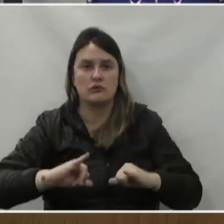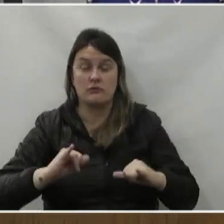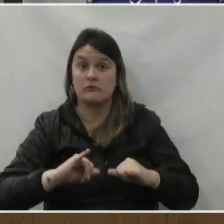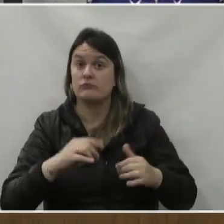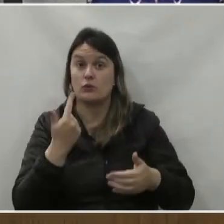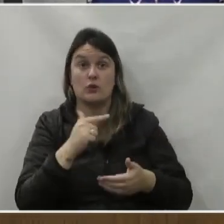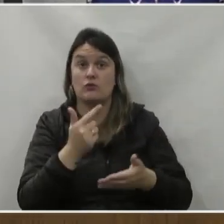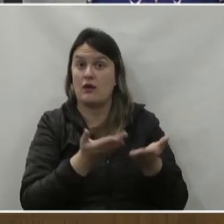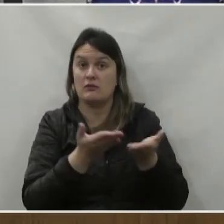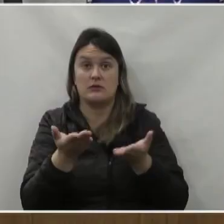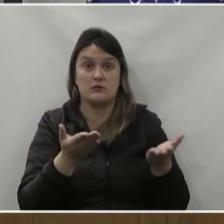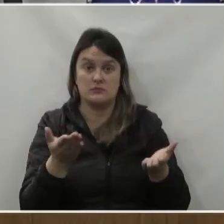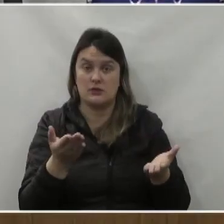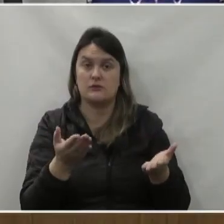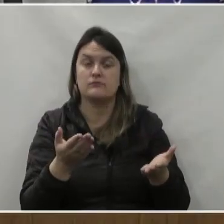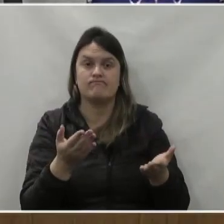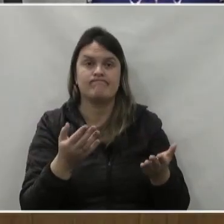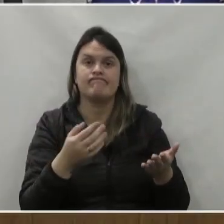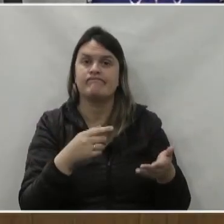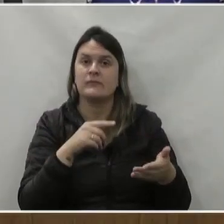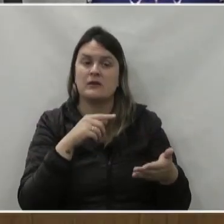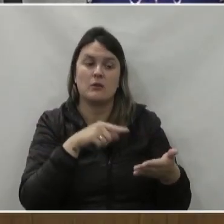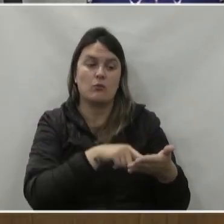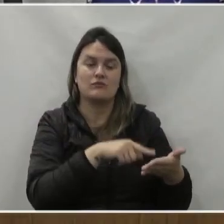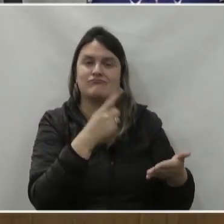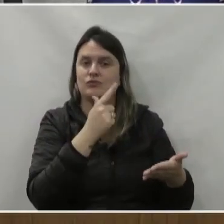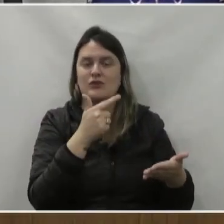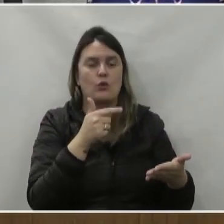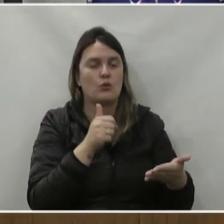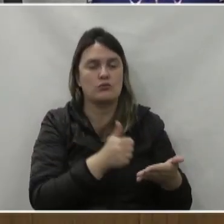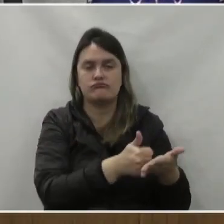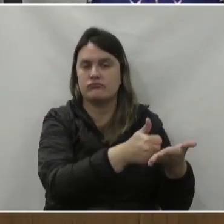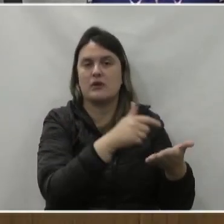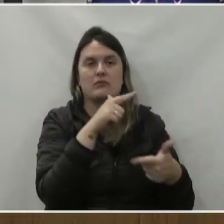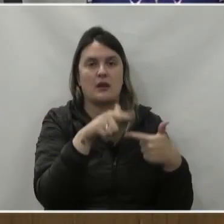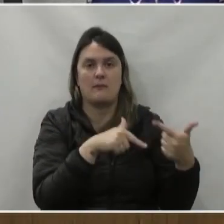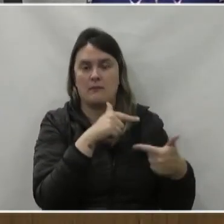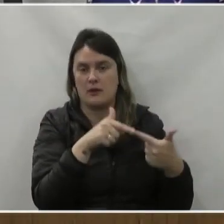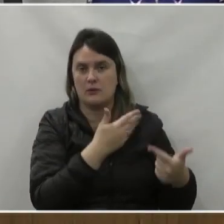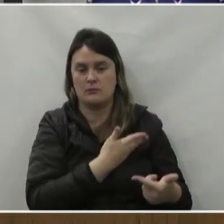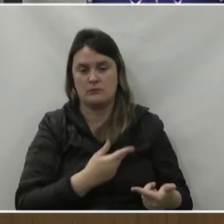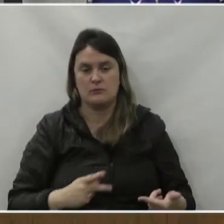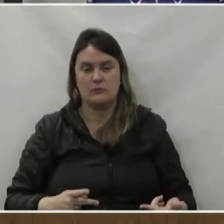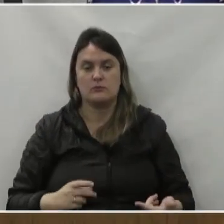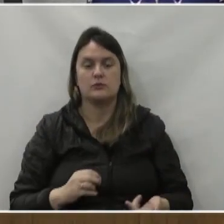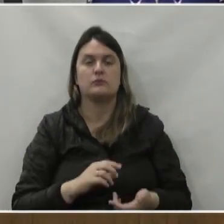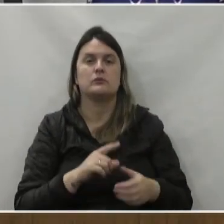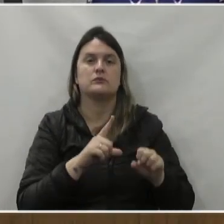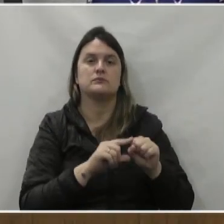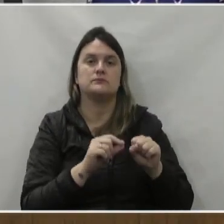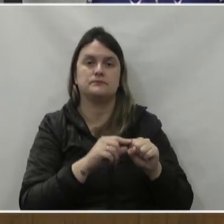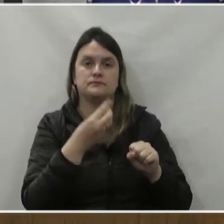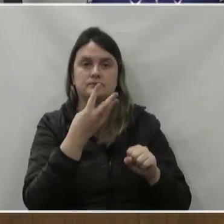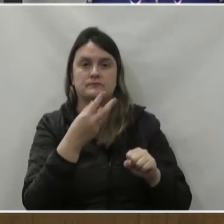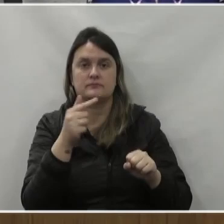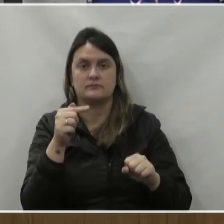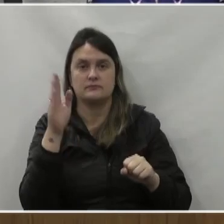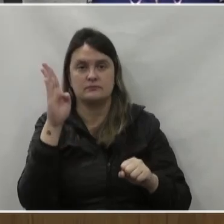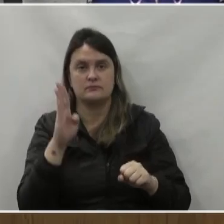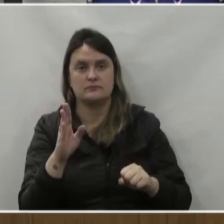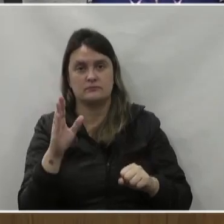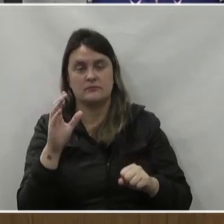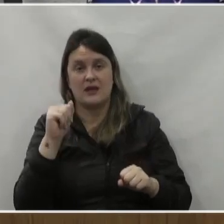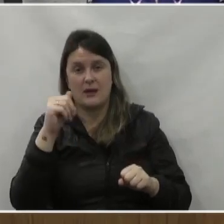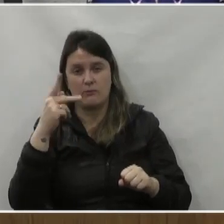omissão afronta os princípios da eficiência e continuidade do serviço público, artigo 37,